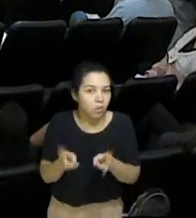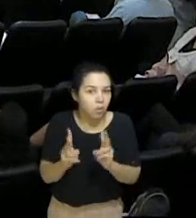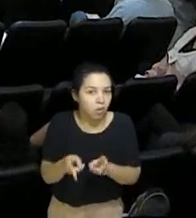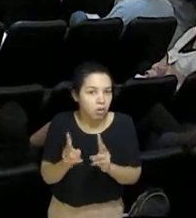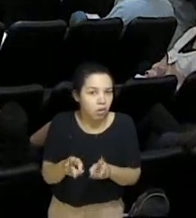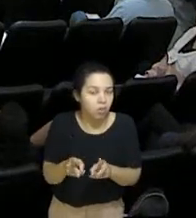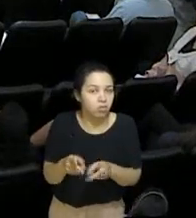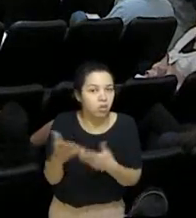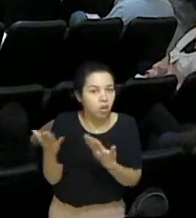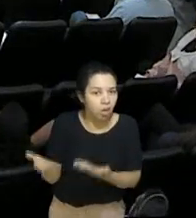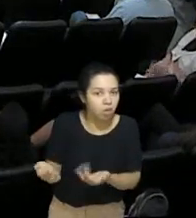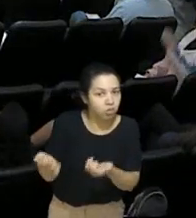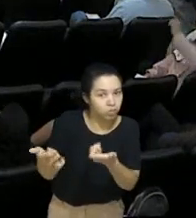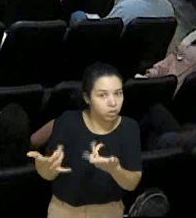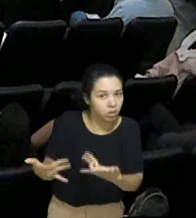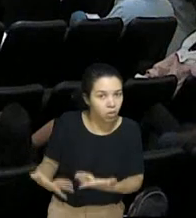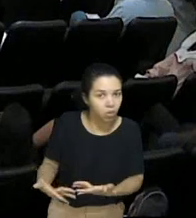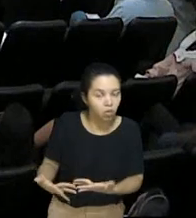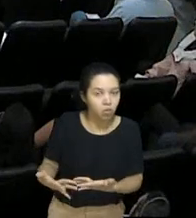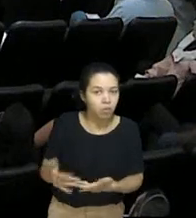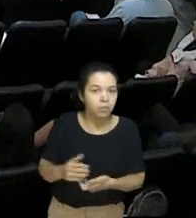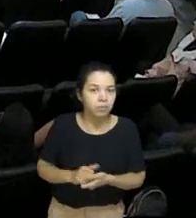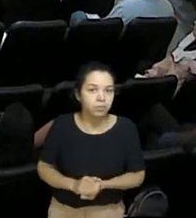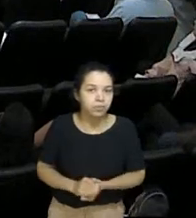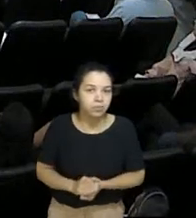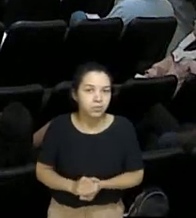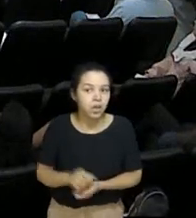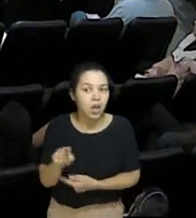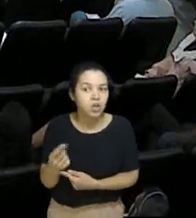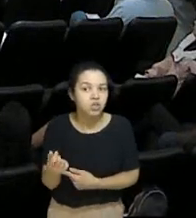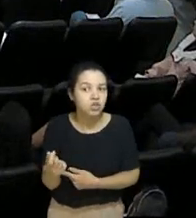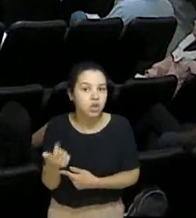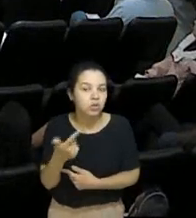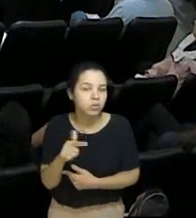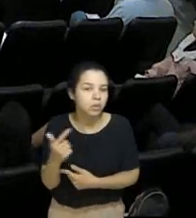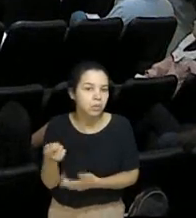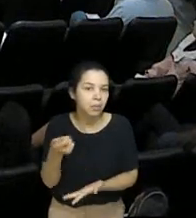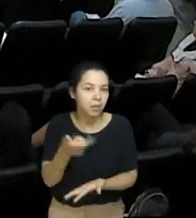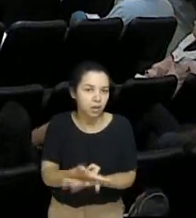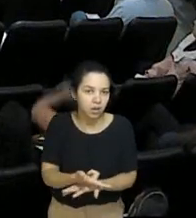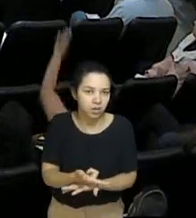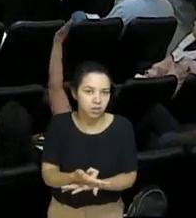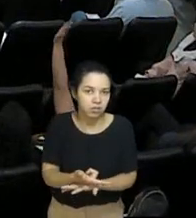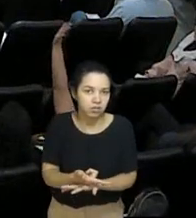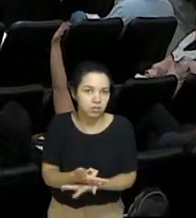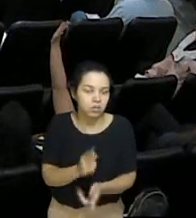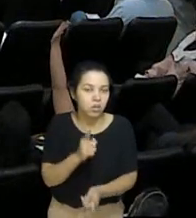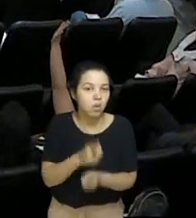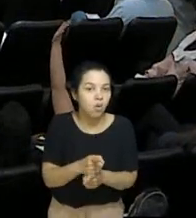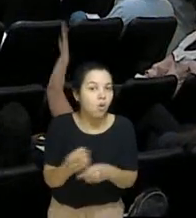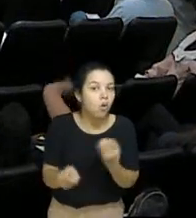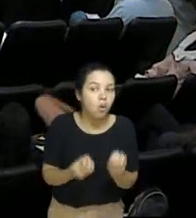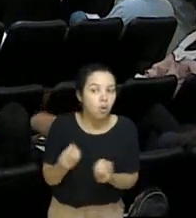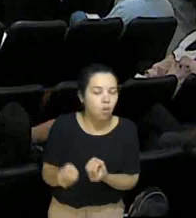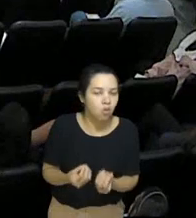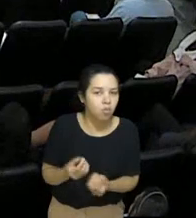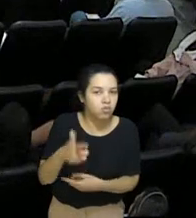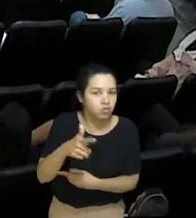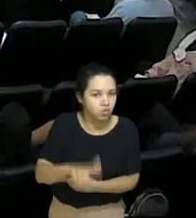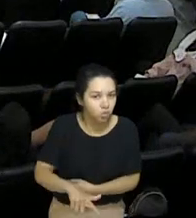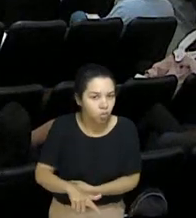que ela está levantando. E aquele que não tem dinheiro para pagar o tratamento, nem o diagnóstico, como é que fica? De novo, na